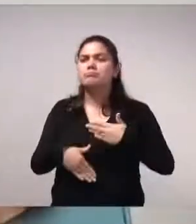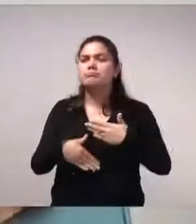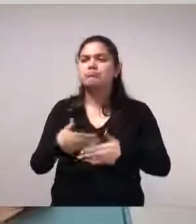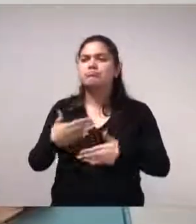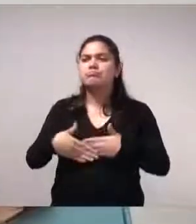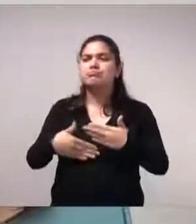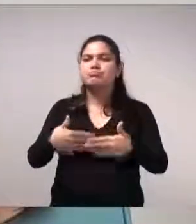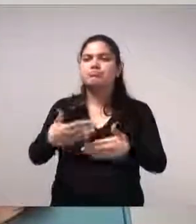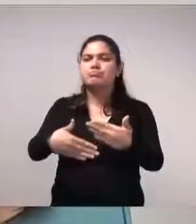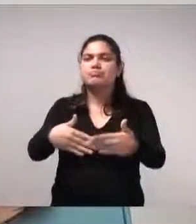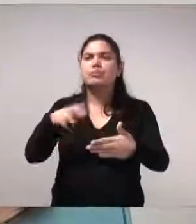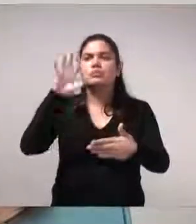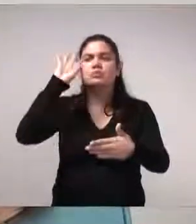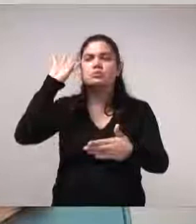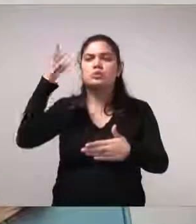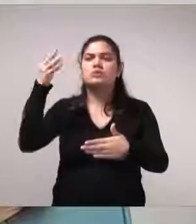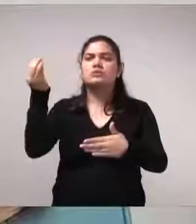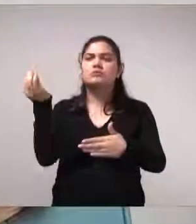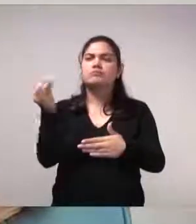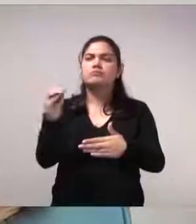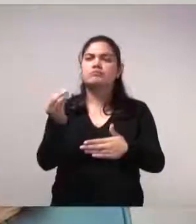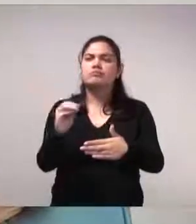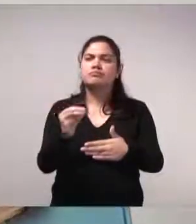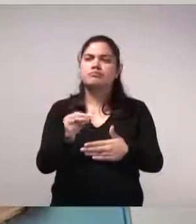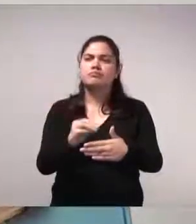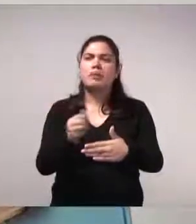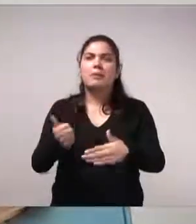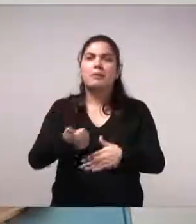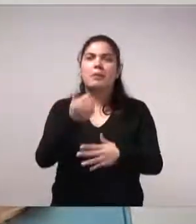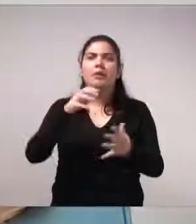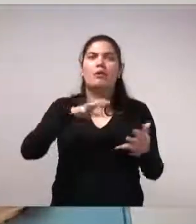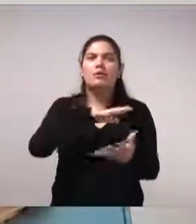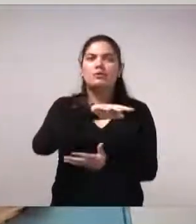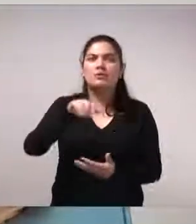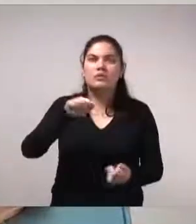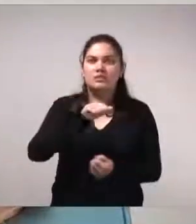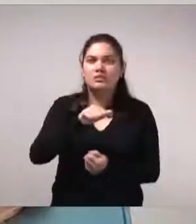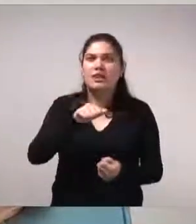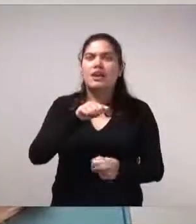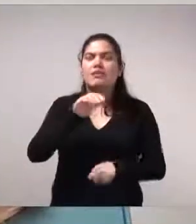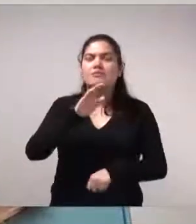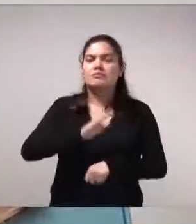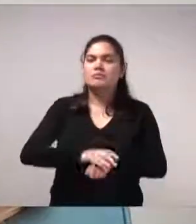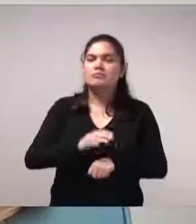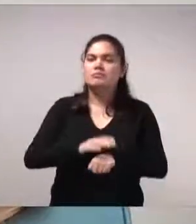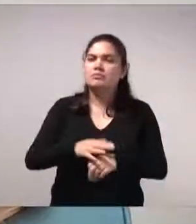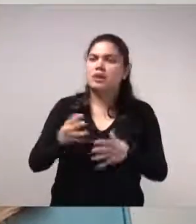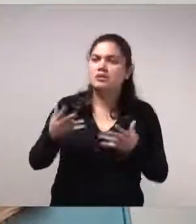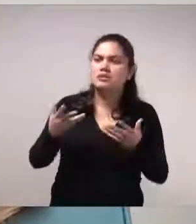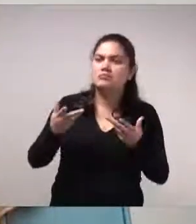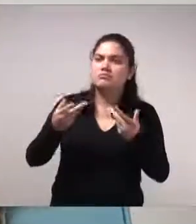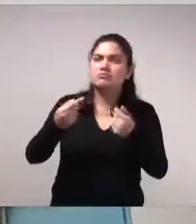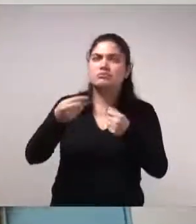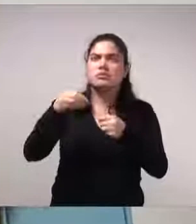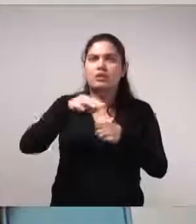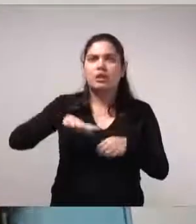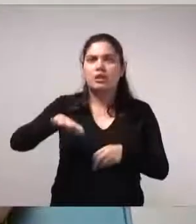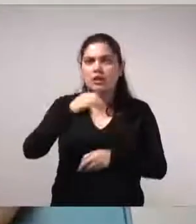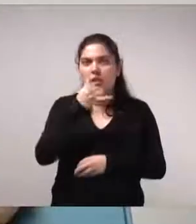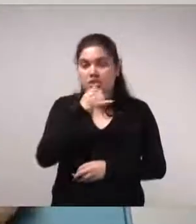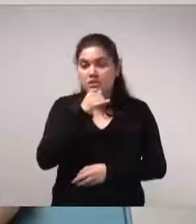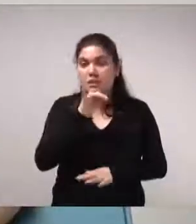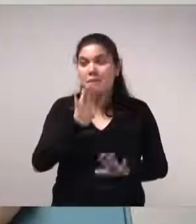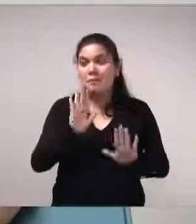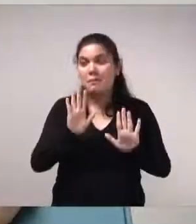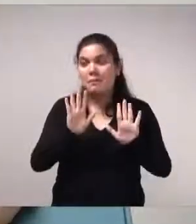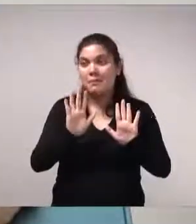soluções para serem mais sustentáveis, para serem mais eficientes do ponto de vista energético. Mas aí,